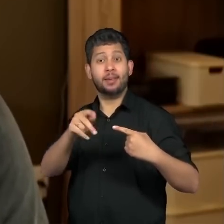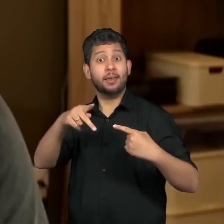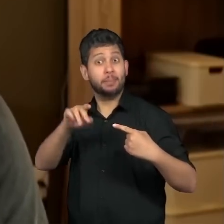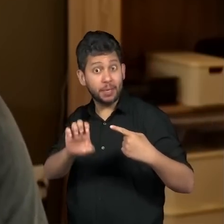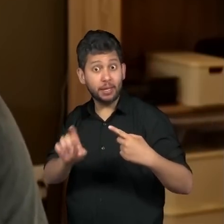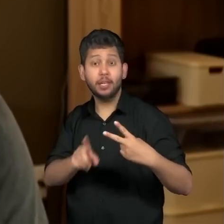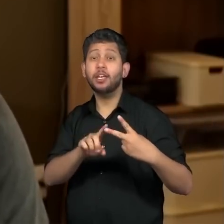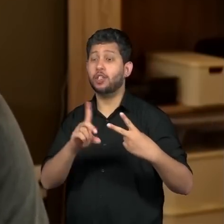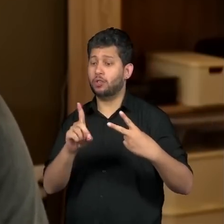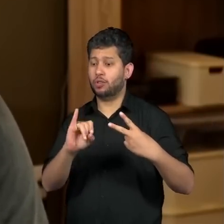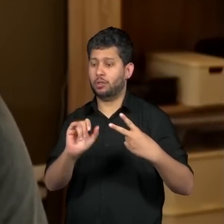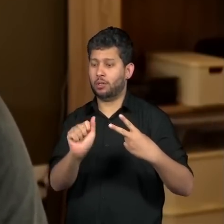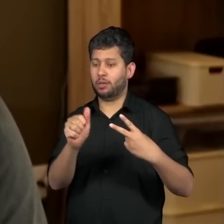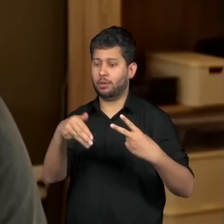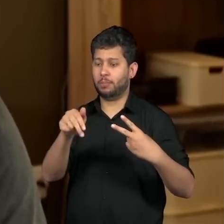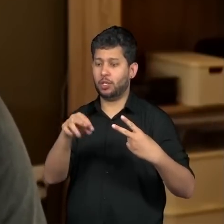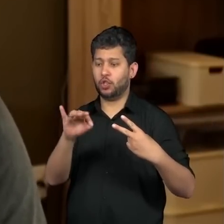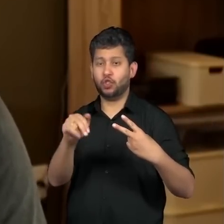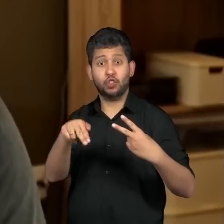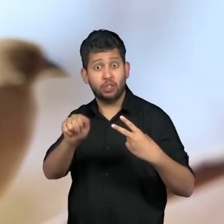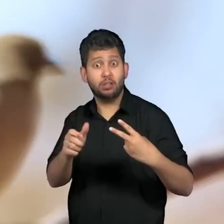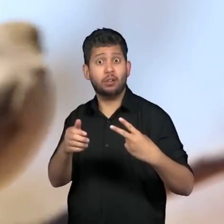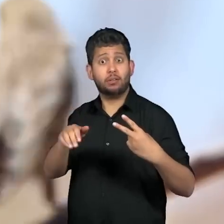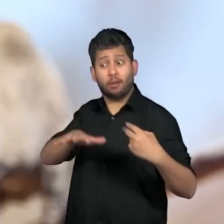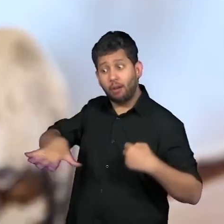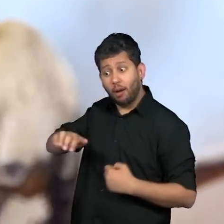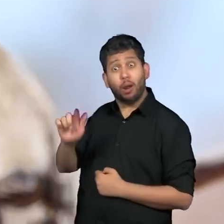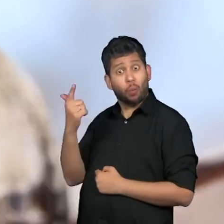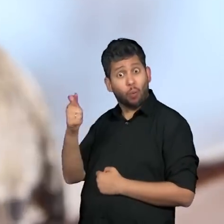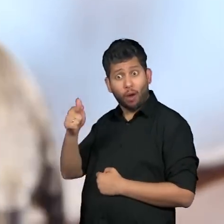até as matas secas do Nordeste de Goiás.